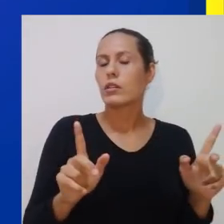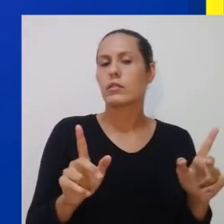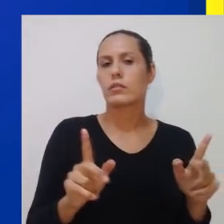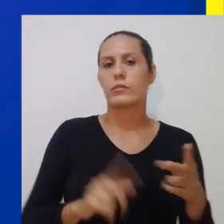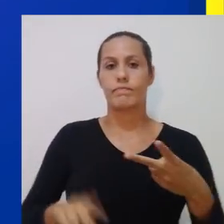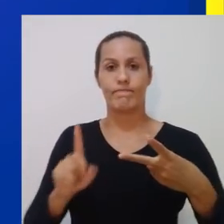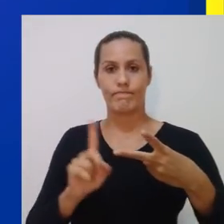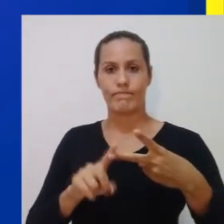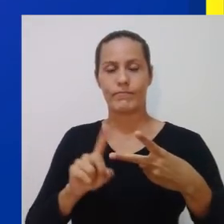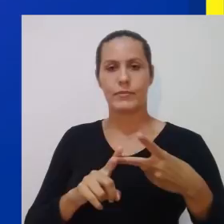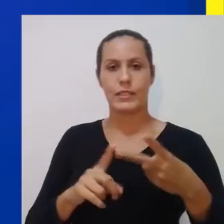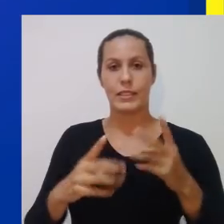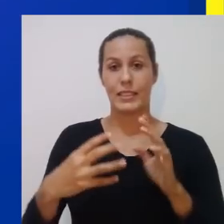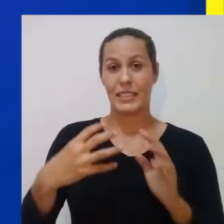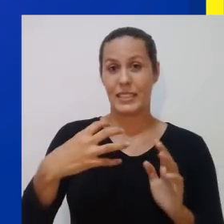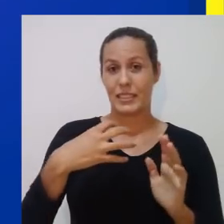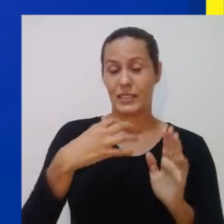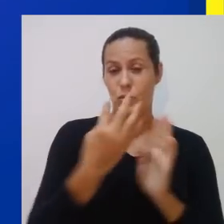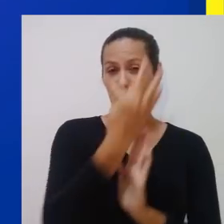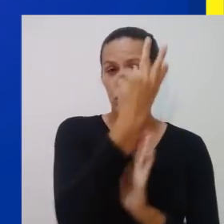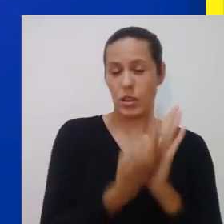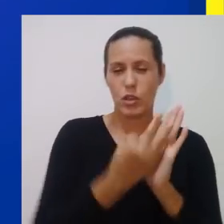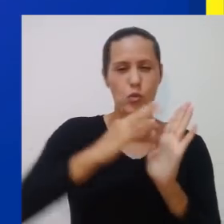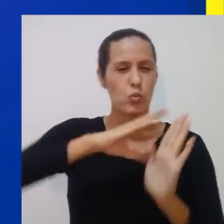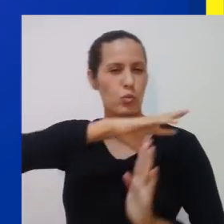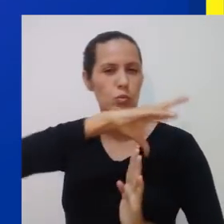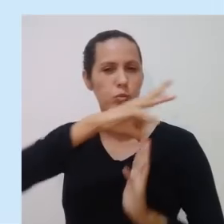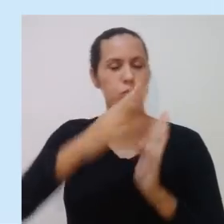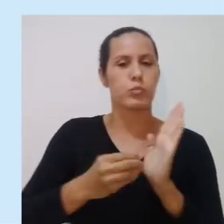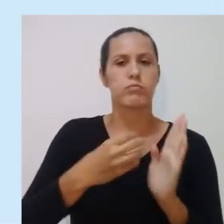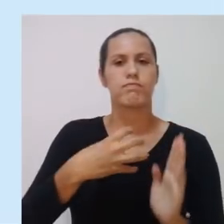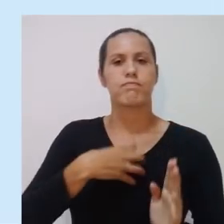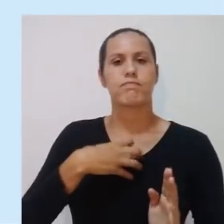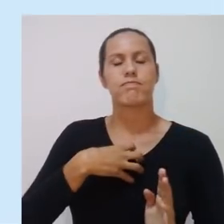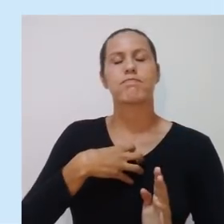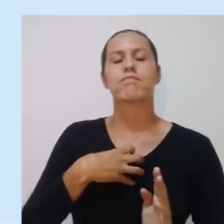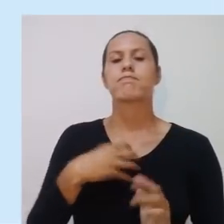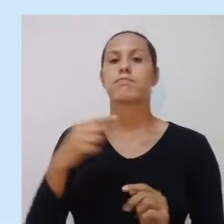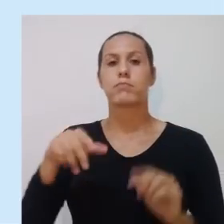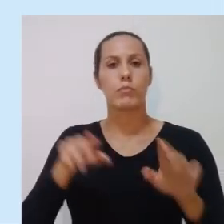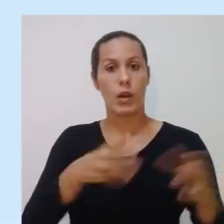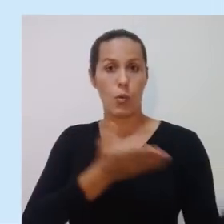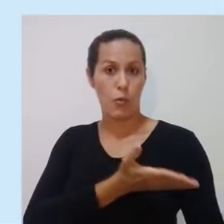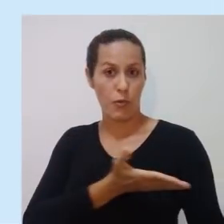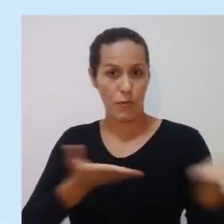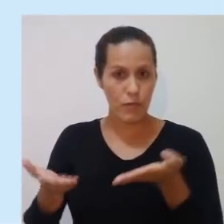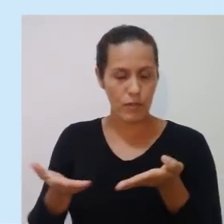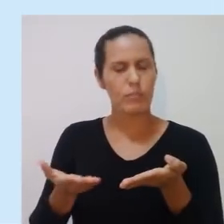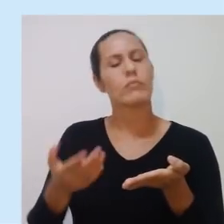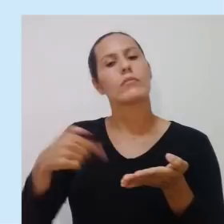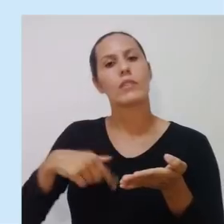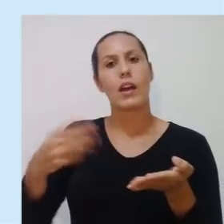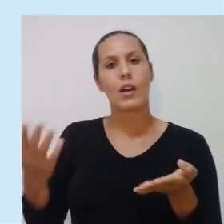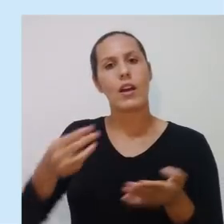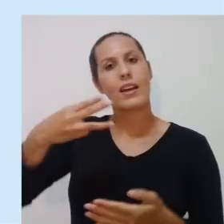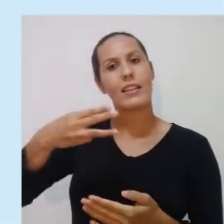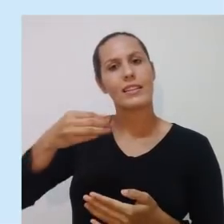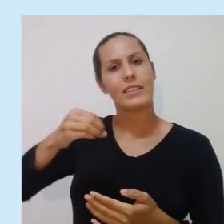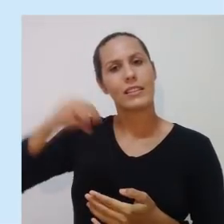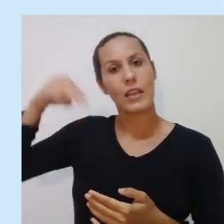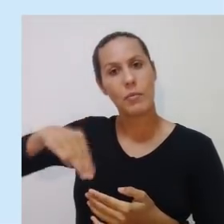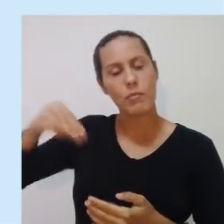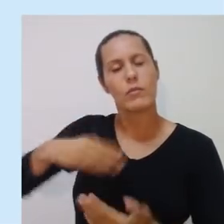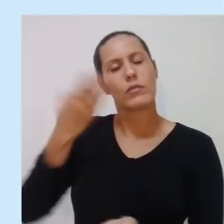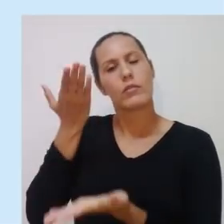falar também sobre sentido global do texto. Então eu convido vocês, venham comigo que nos próximos